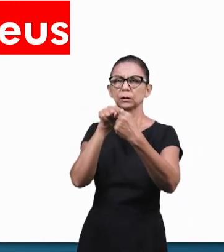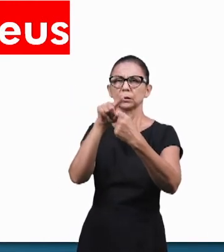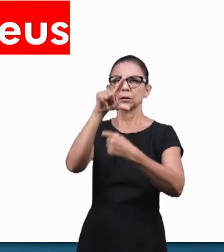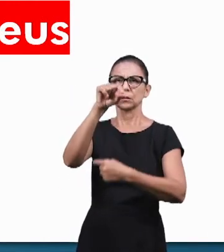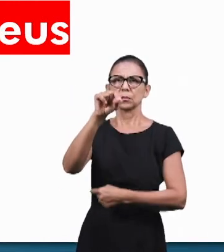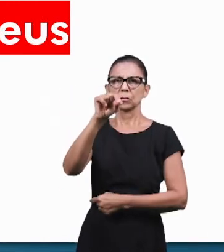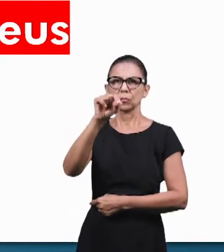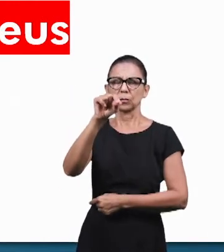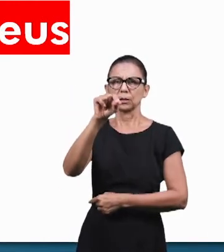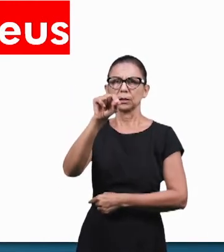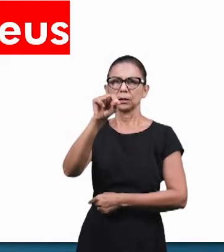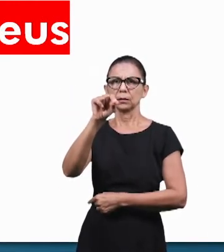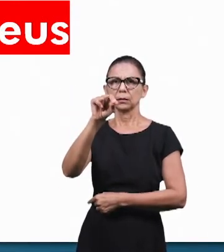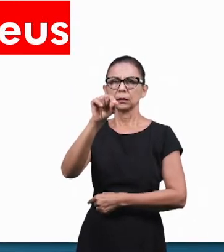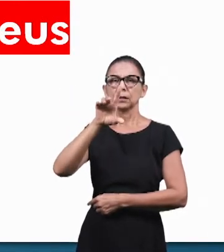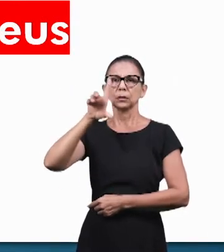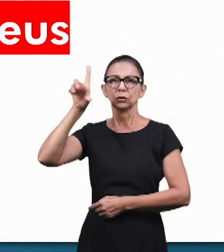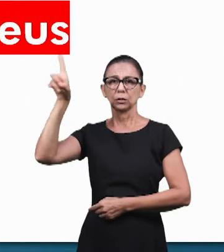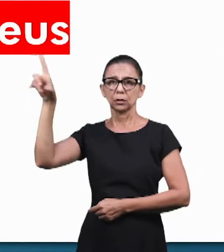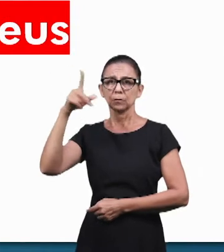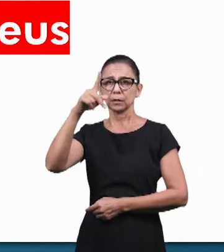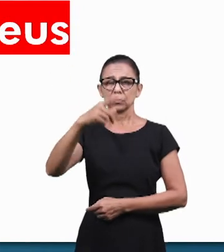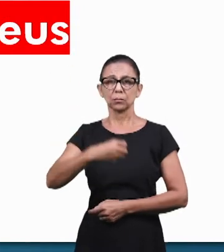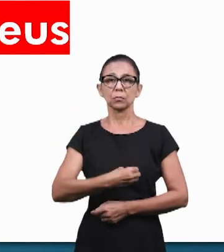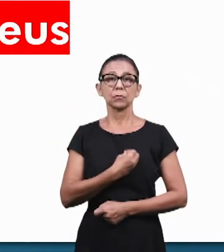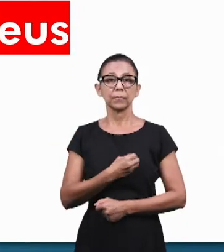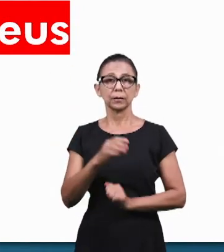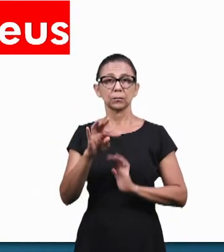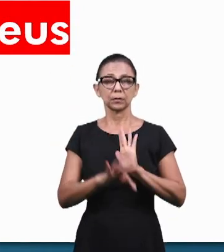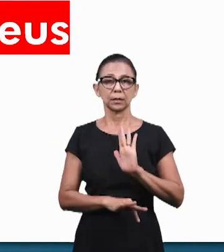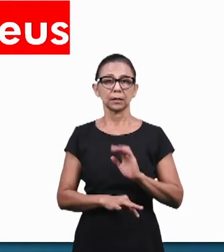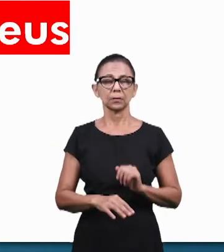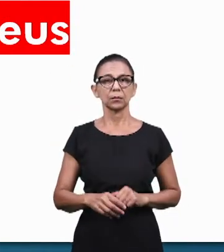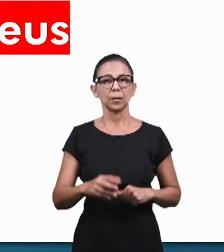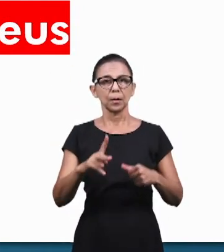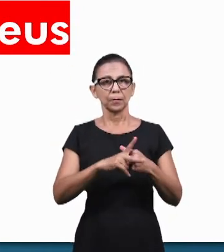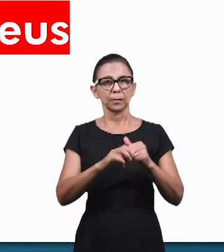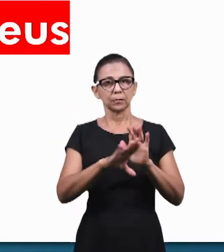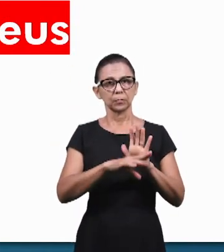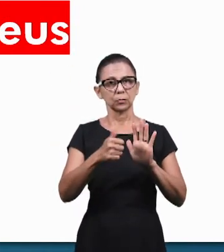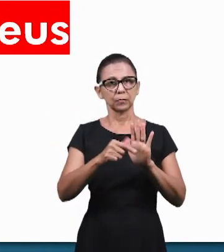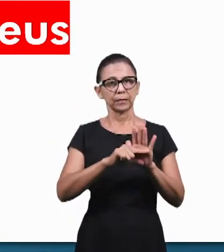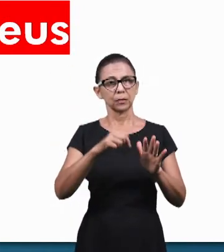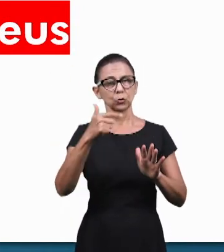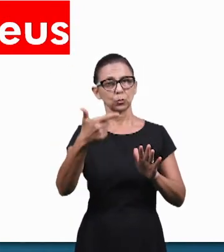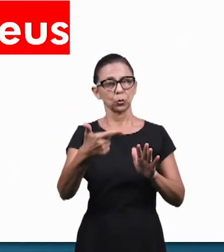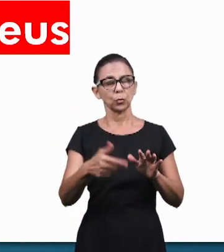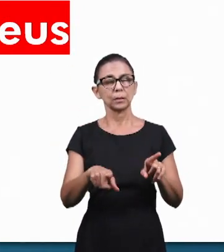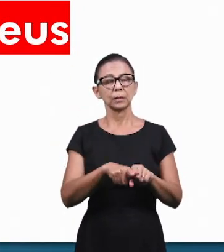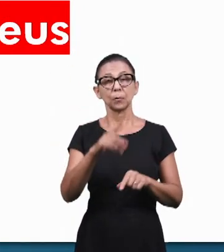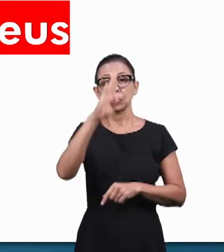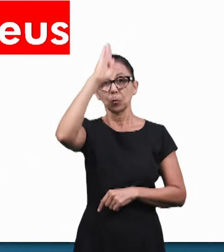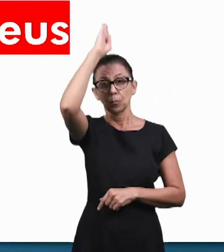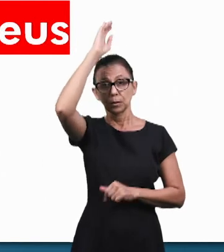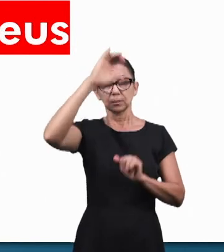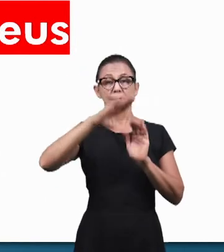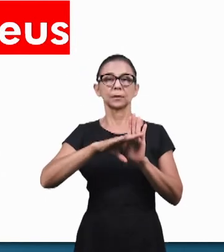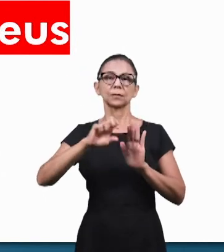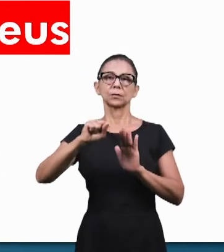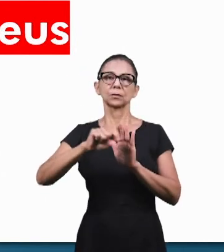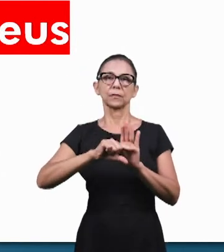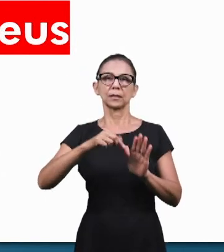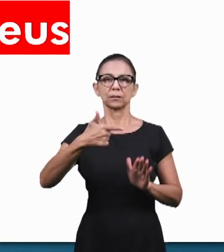para a sua vida que estão agora nos textos de 1 Pedro capítulo 1, verso 2 e Romanos capítulo